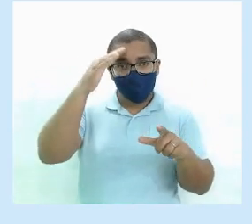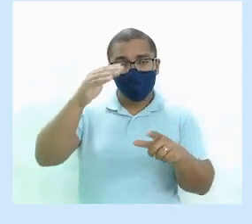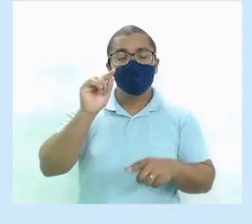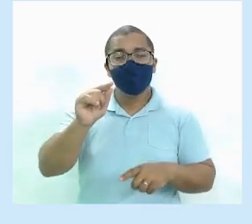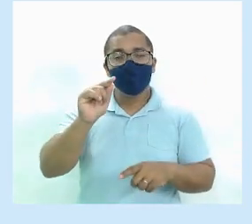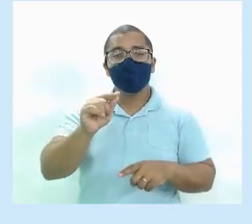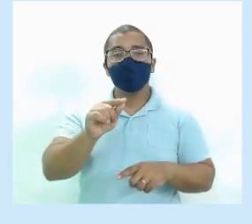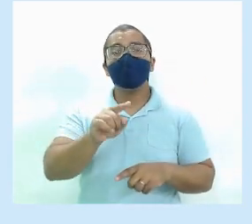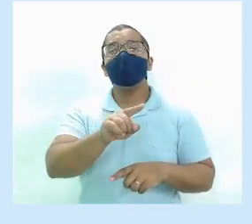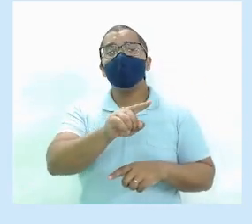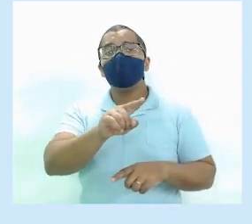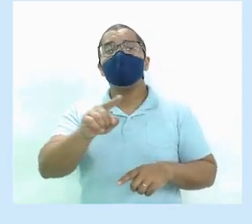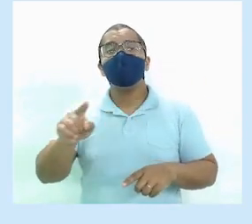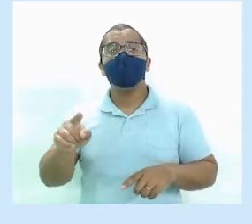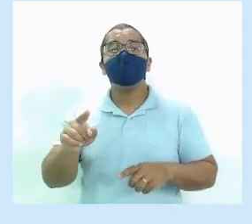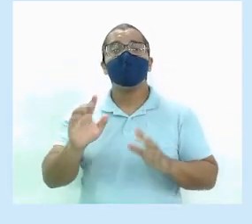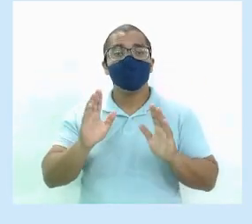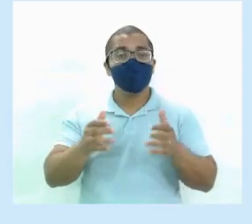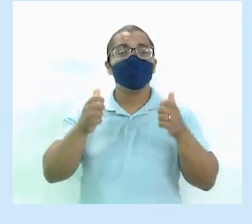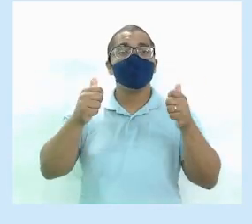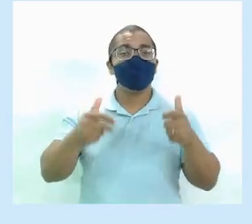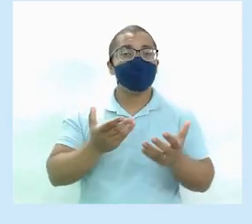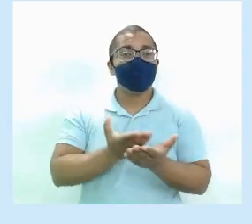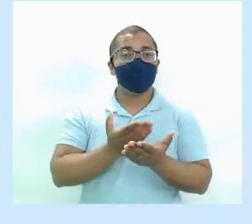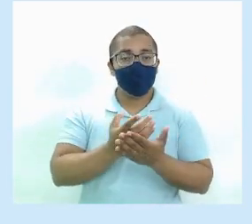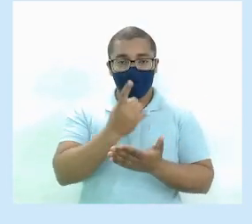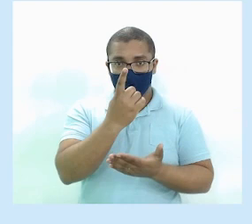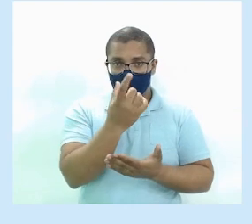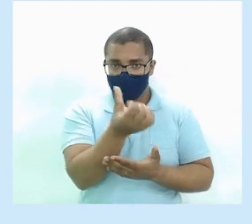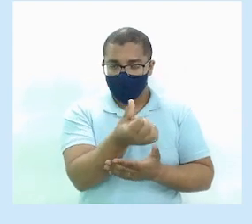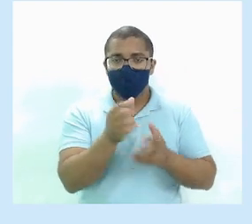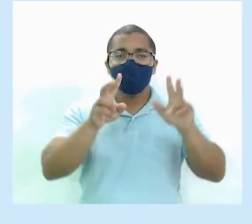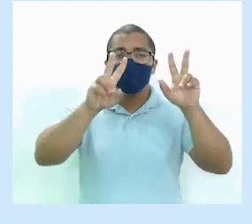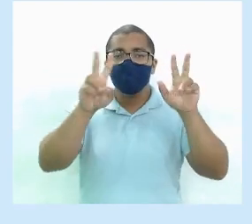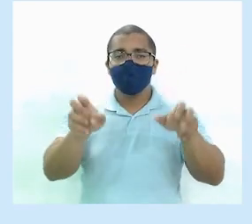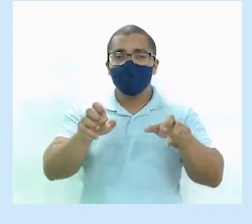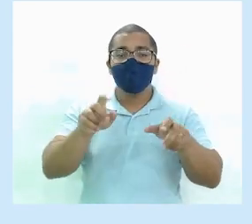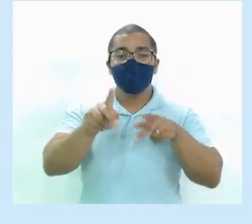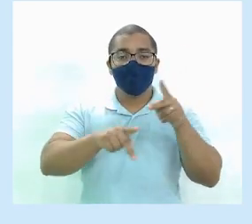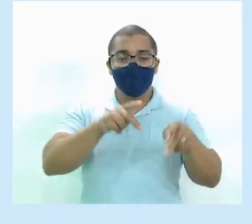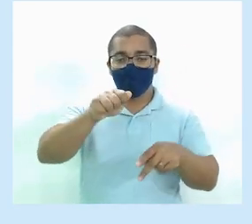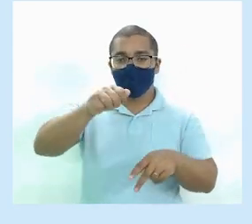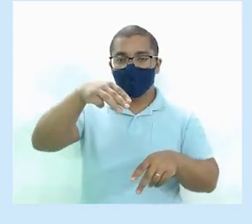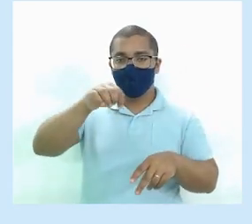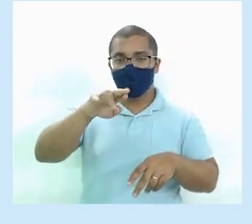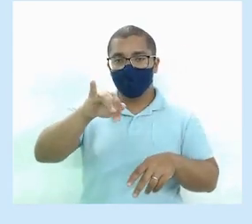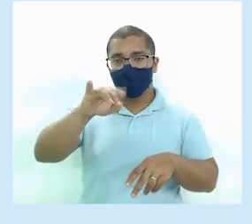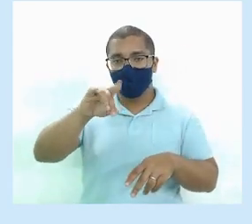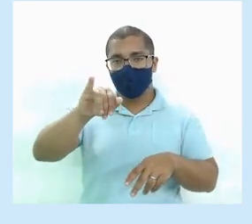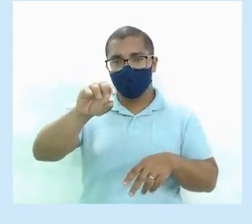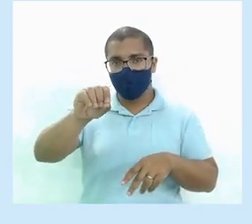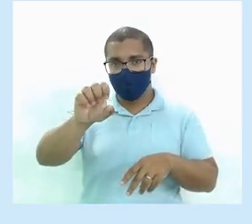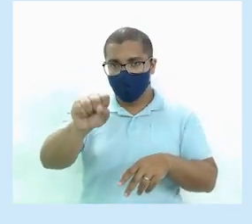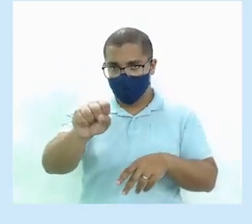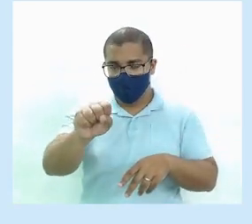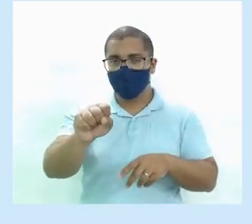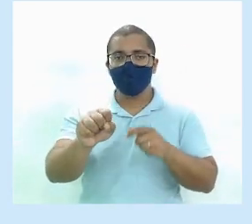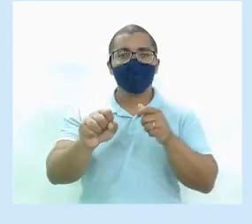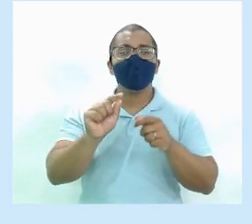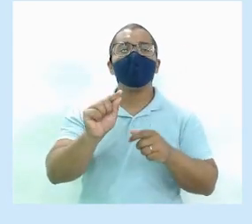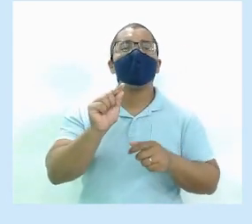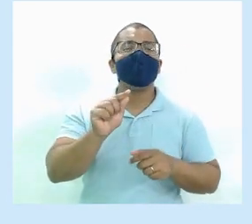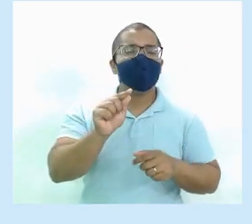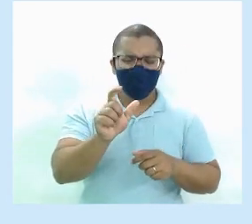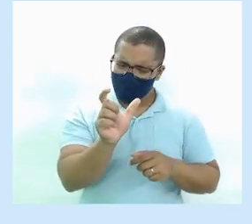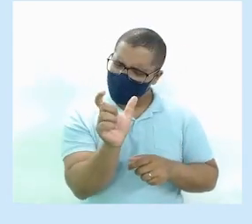tudo aquilo que a gente falou. Aula 15, aula 16 é sobre povos ameríndios. Recapitule comigo. Nada mais